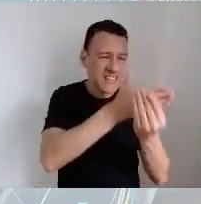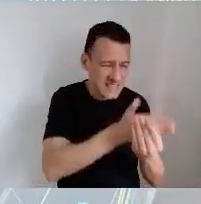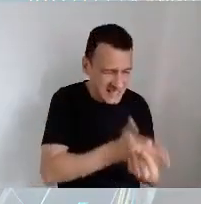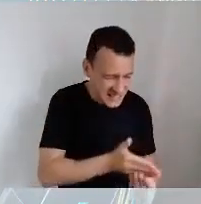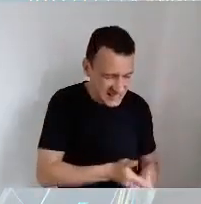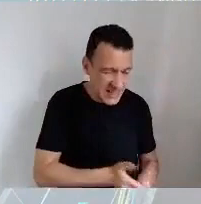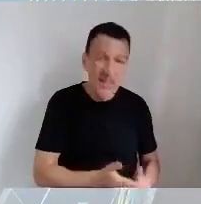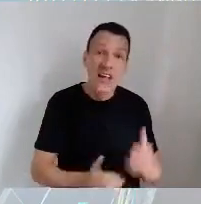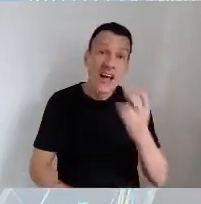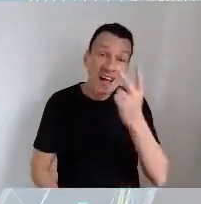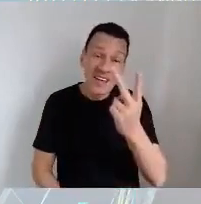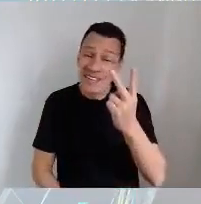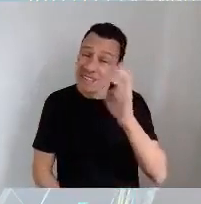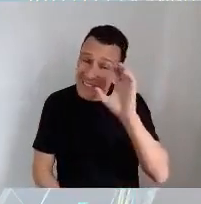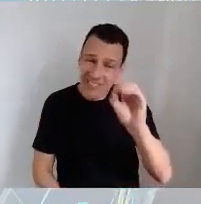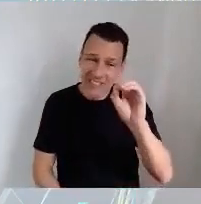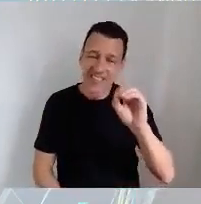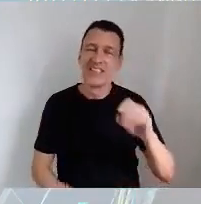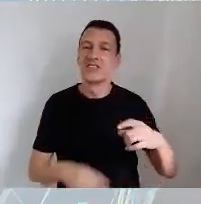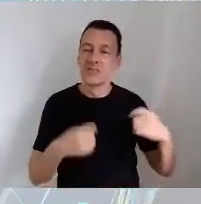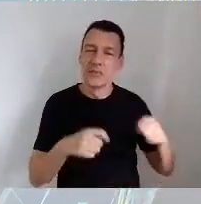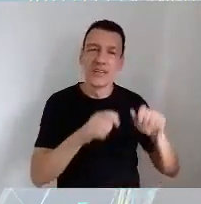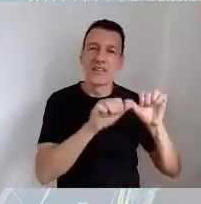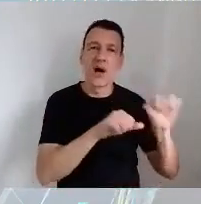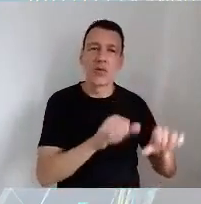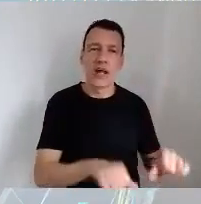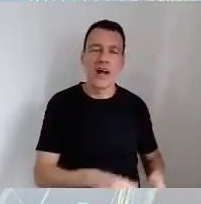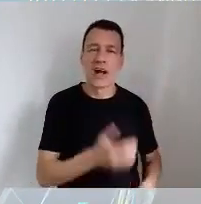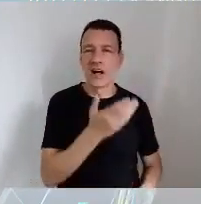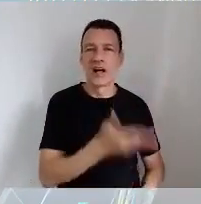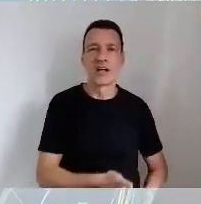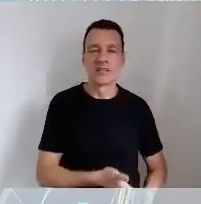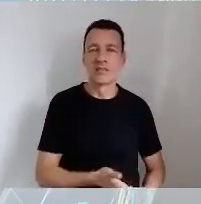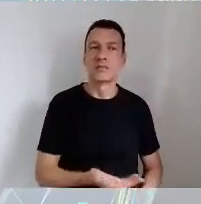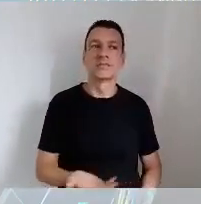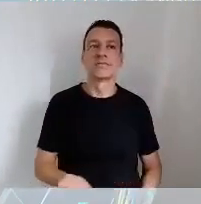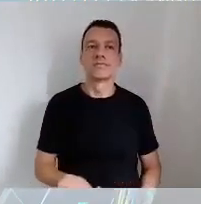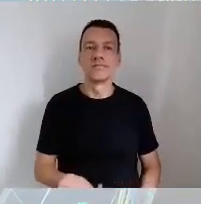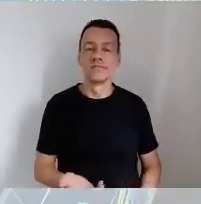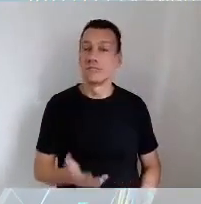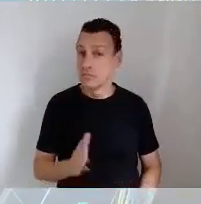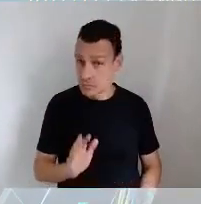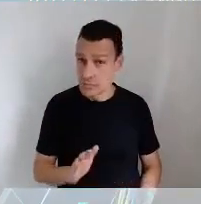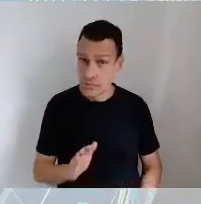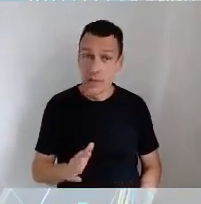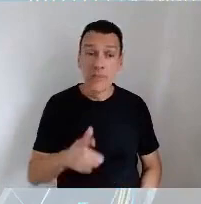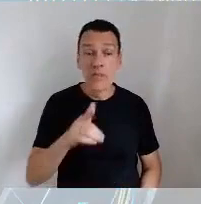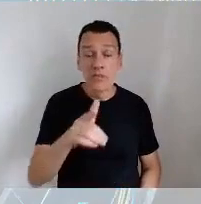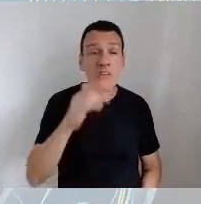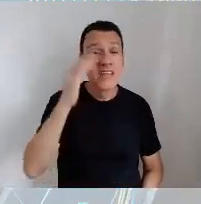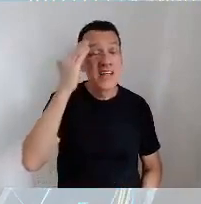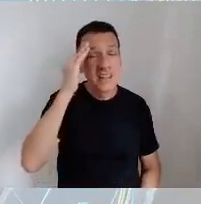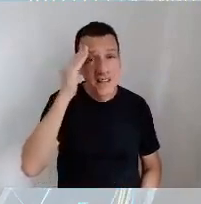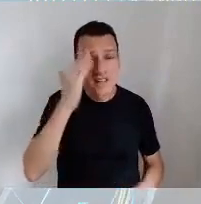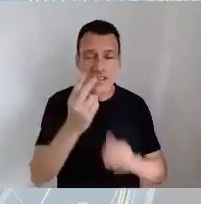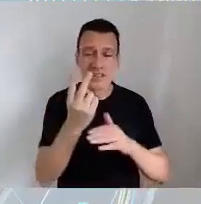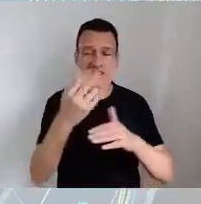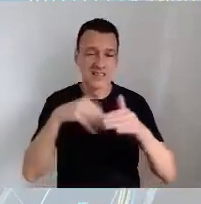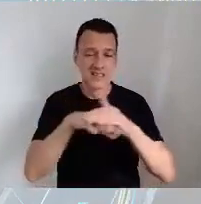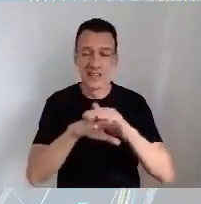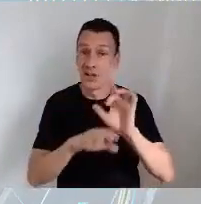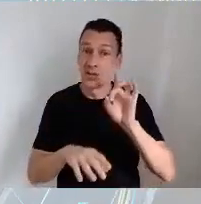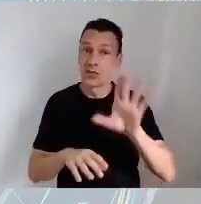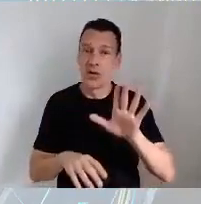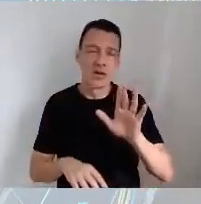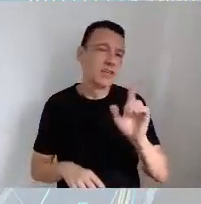aí que eventualmente você começa a entender que Poxa entender só de design não é a chave você tem que entender e passar a